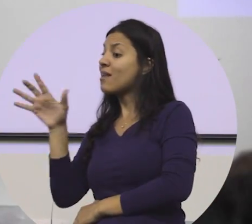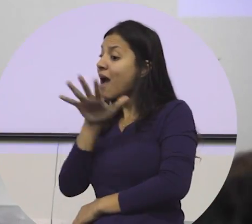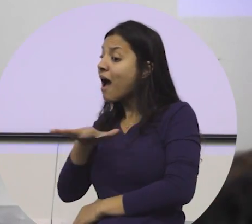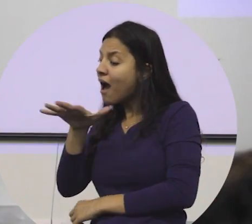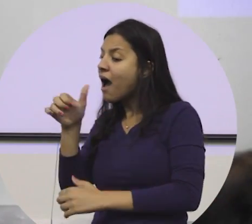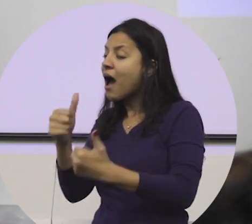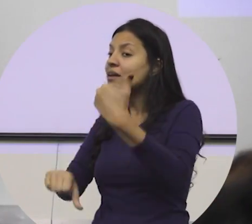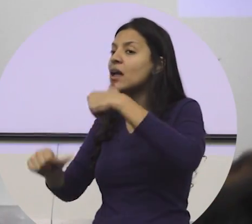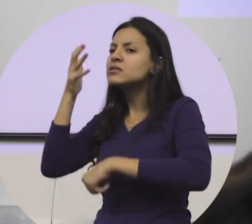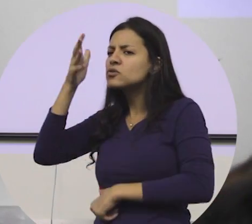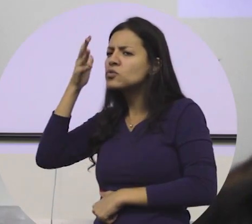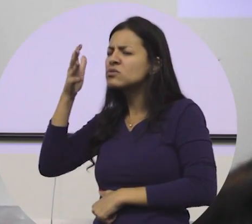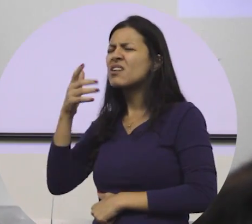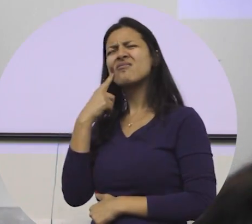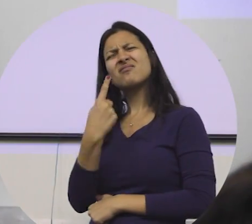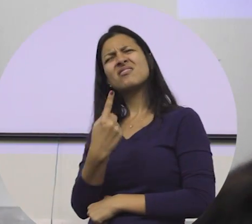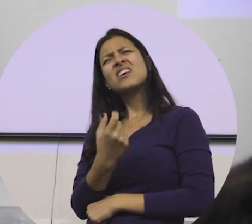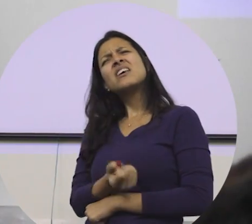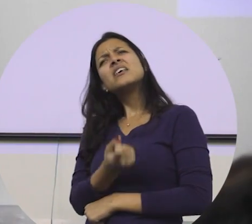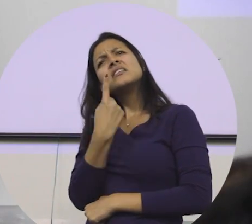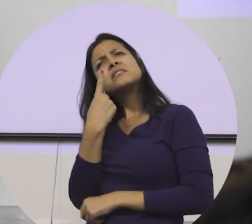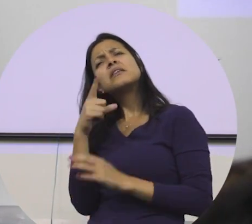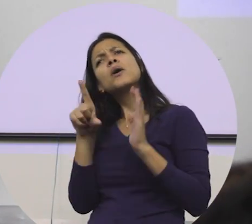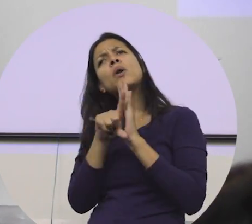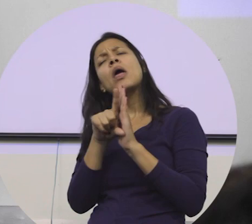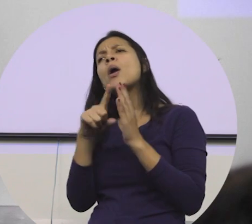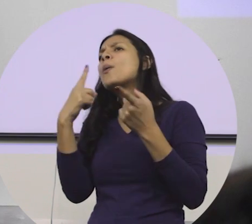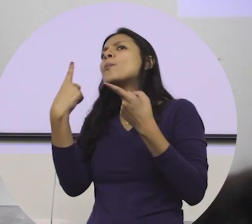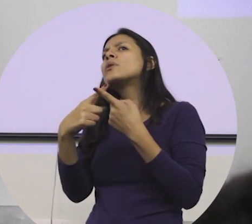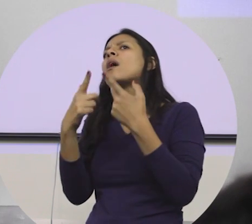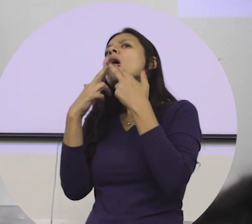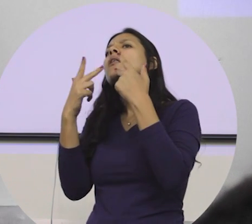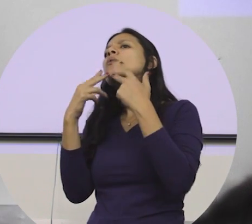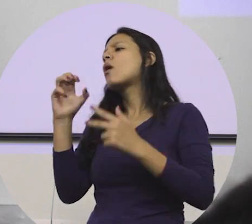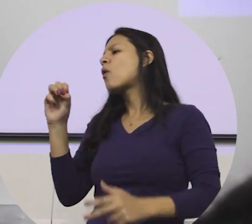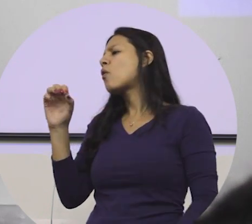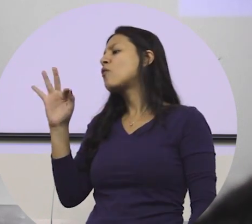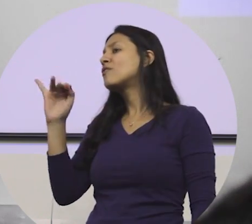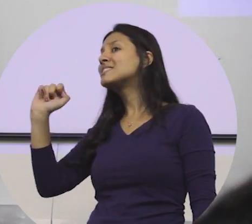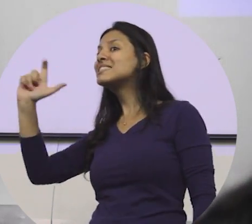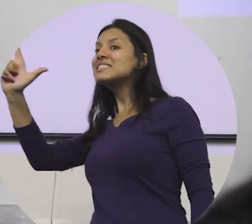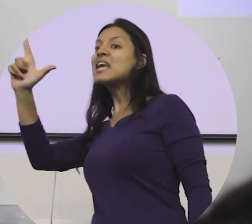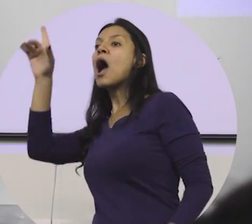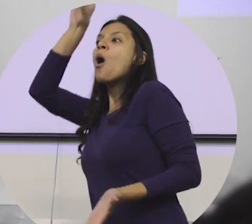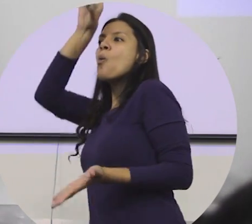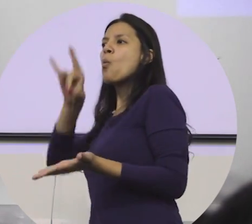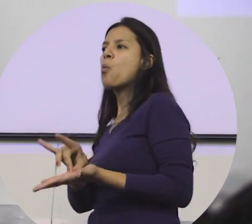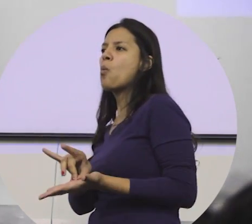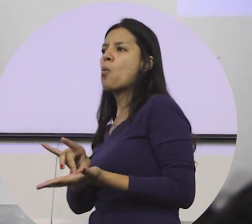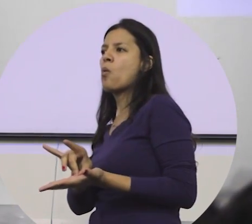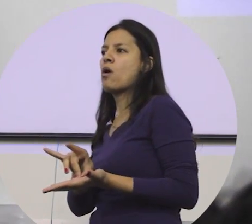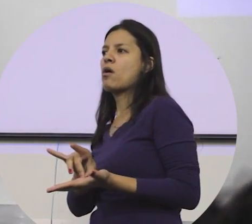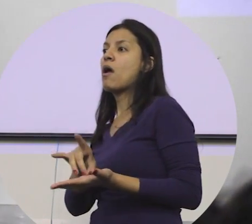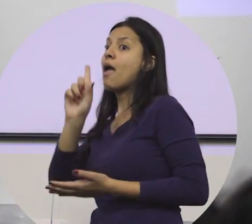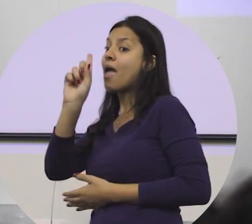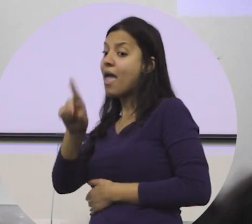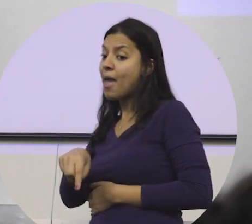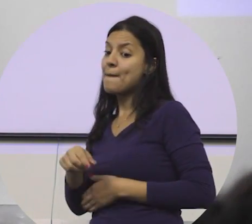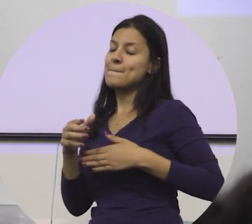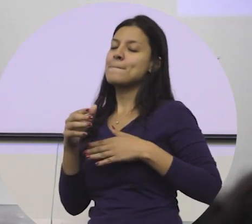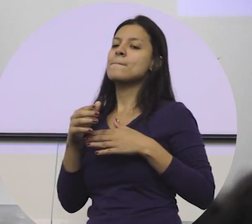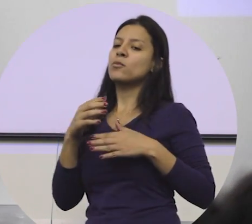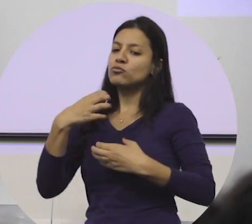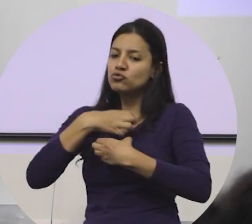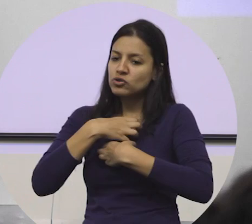Ele falou assim, mas que estranho essa lei, né? Por que eles não colocaram que é oficial? Colocaram que é meio legal de